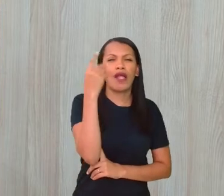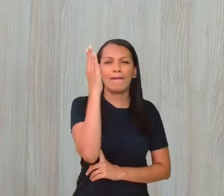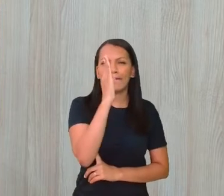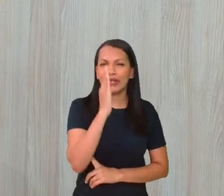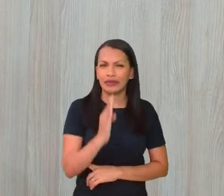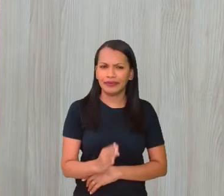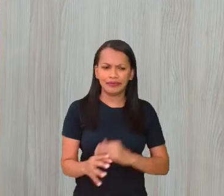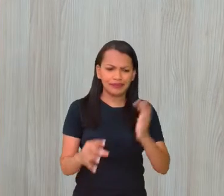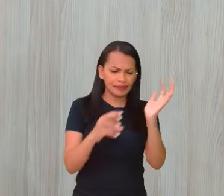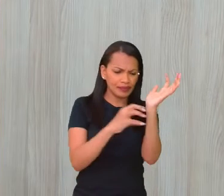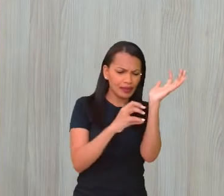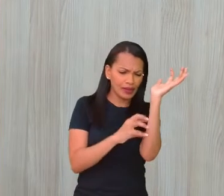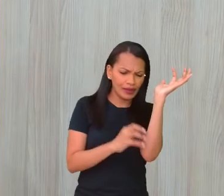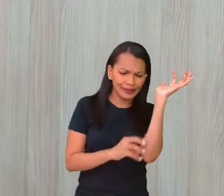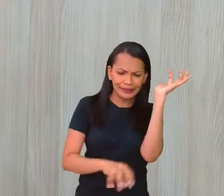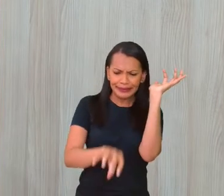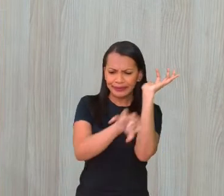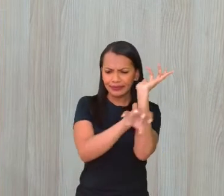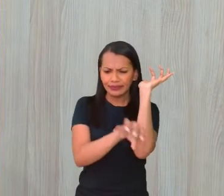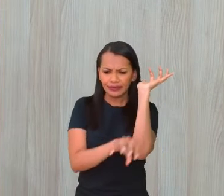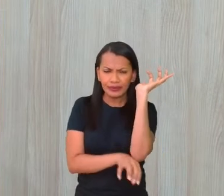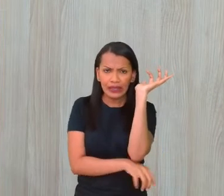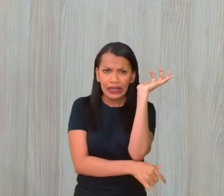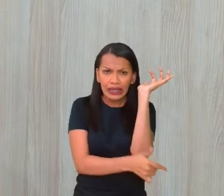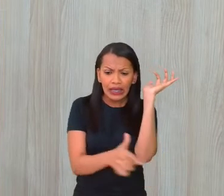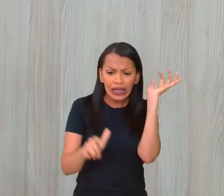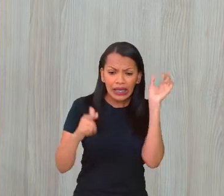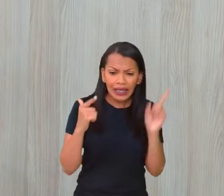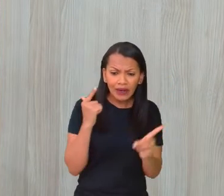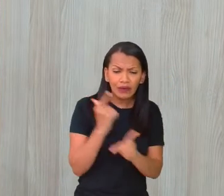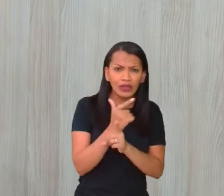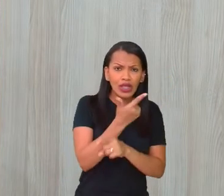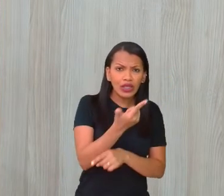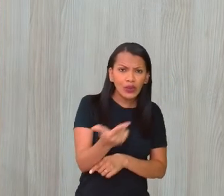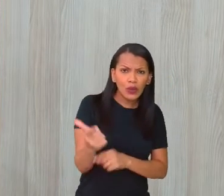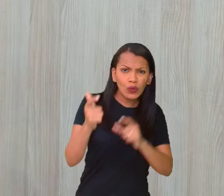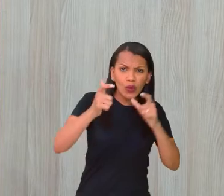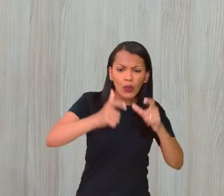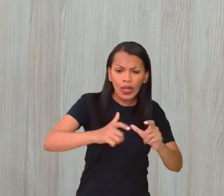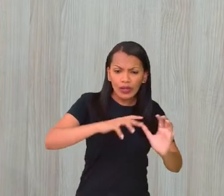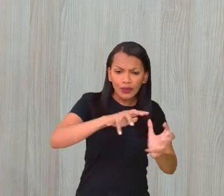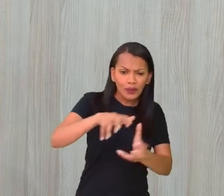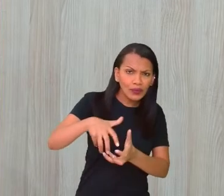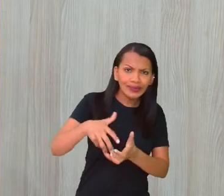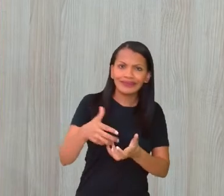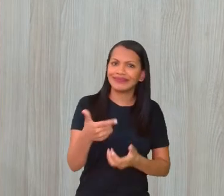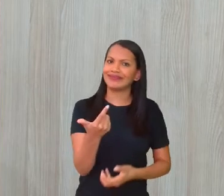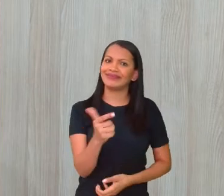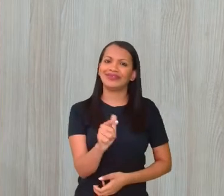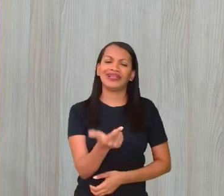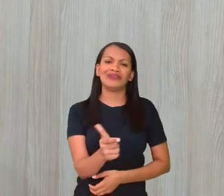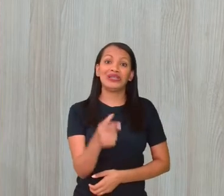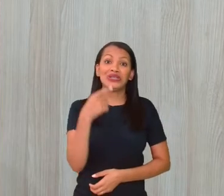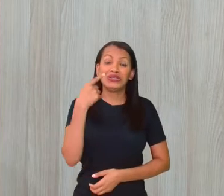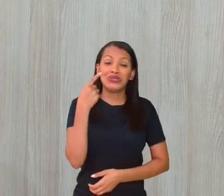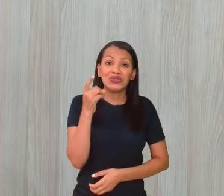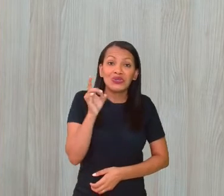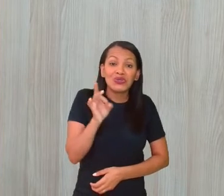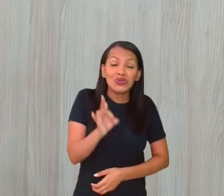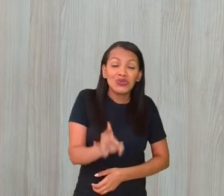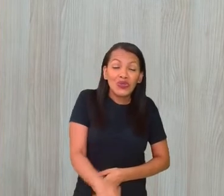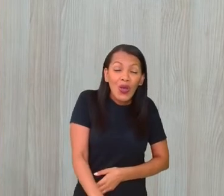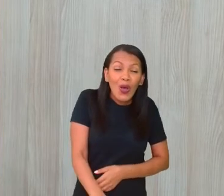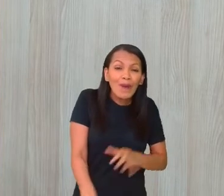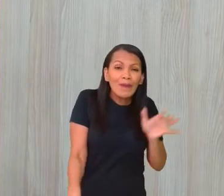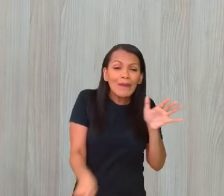caatinga em outros locais do mundo. Então, assim, se a gente não tiver um cuidadozinho de preservar este bioma,